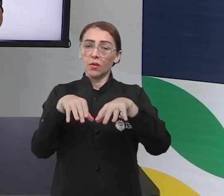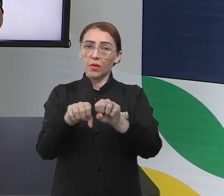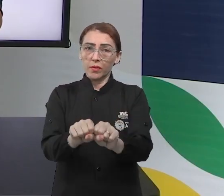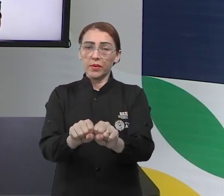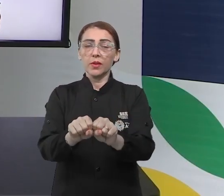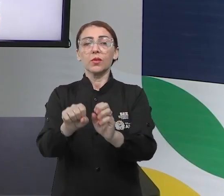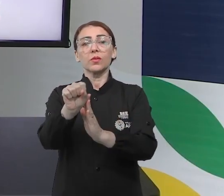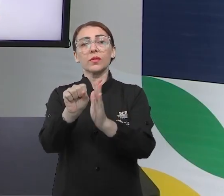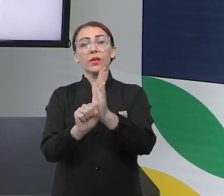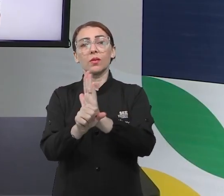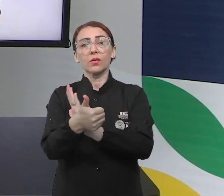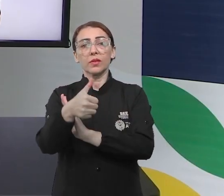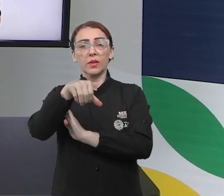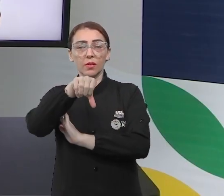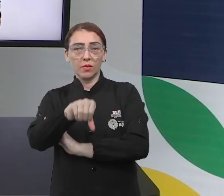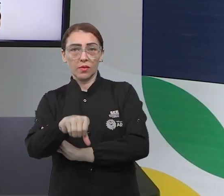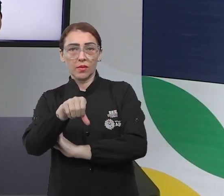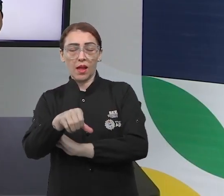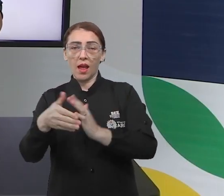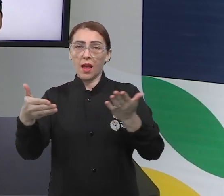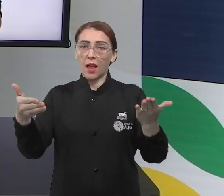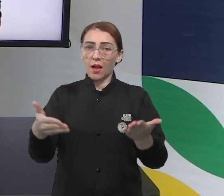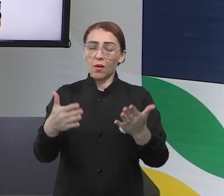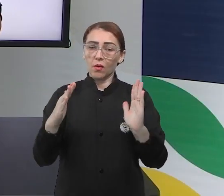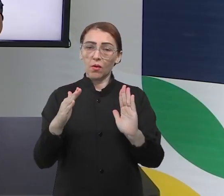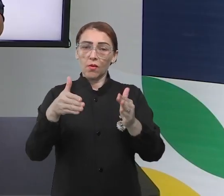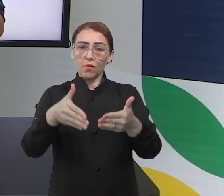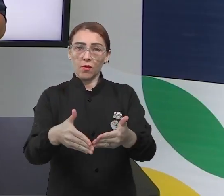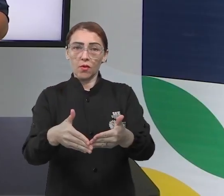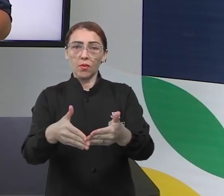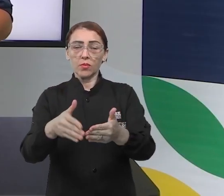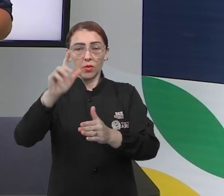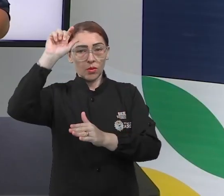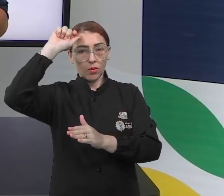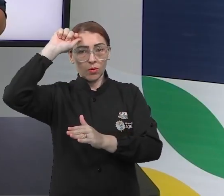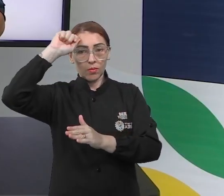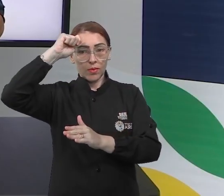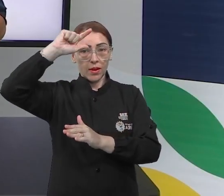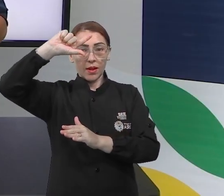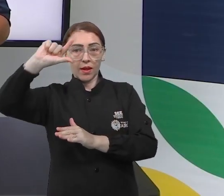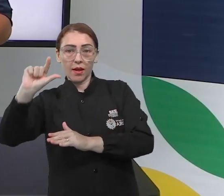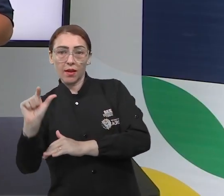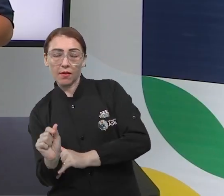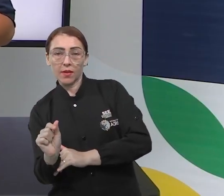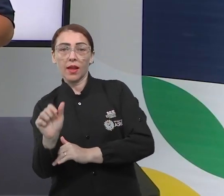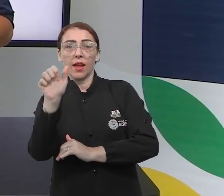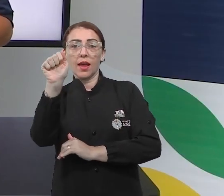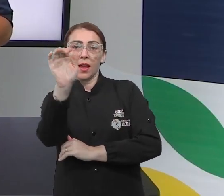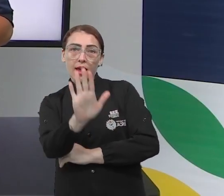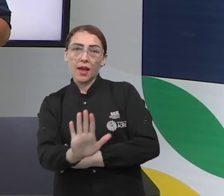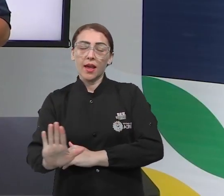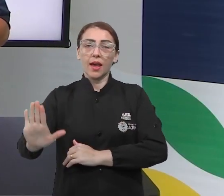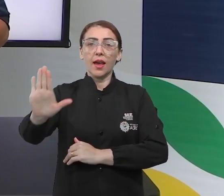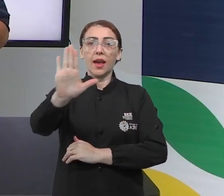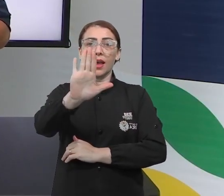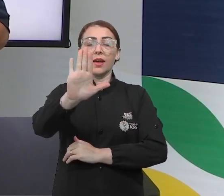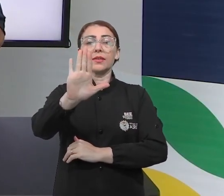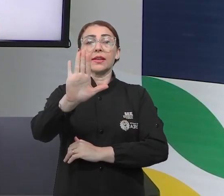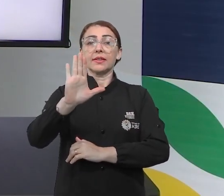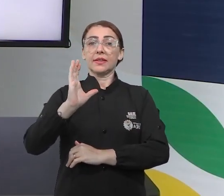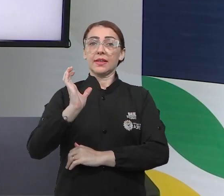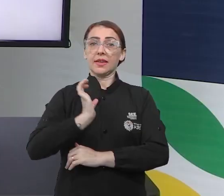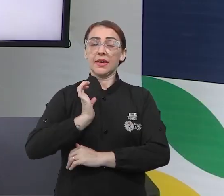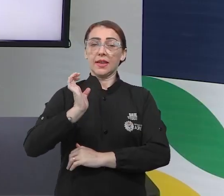no século XIX, agora com foco sobre a África, sobre a Ásia, sobre os recursos dessas